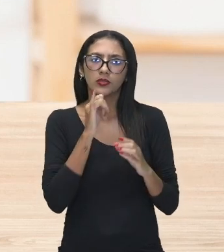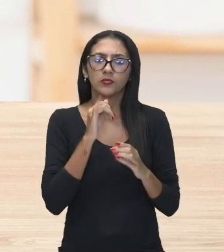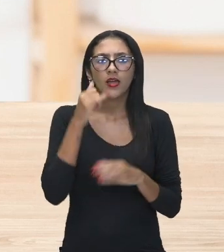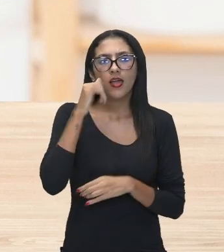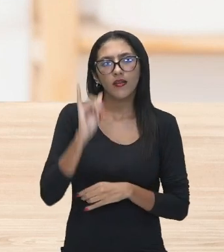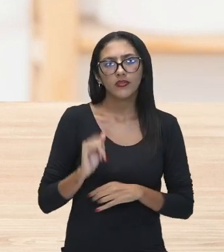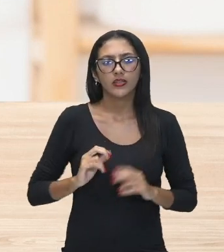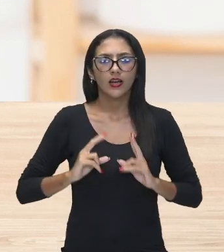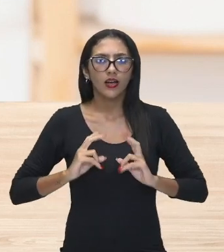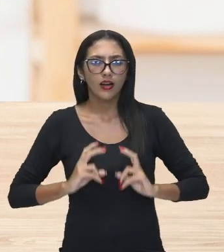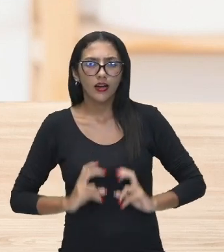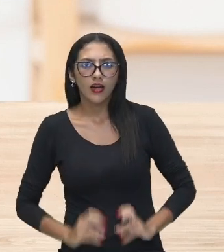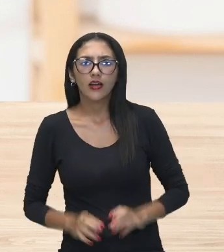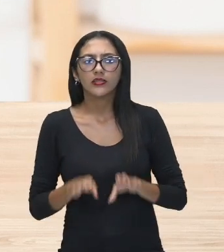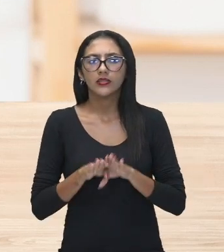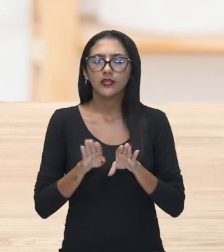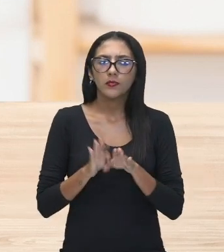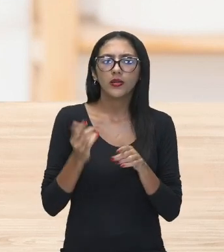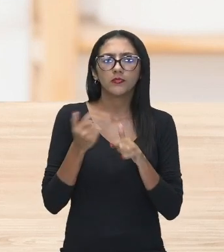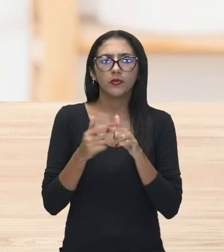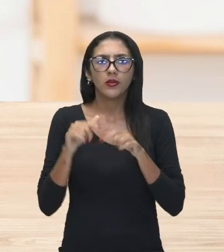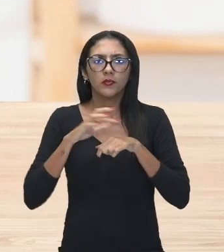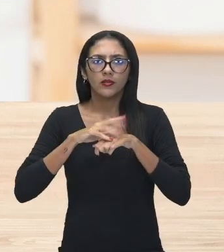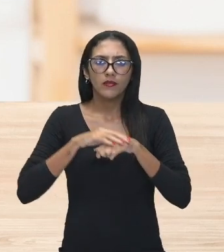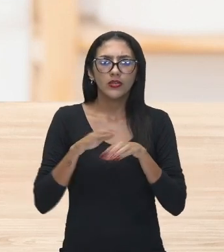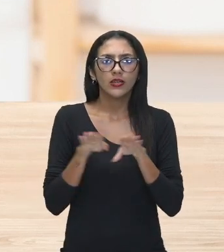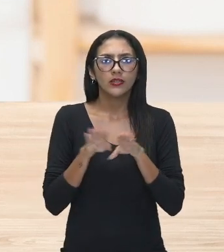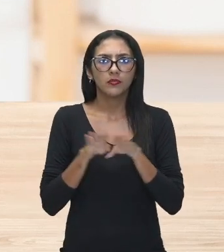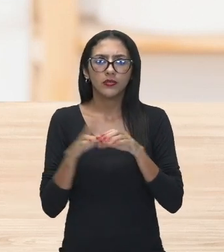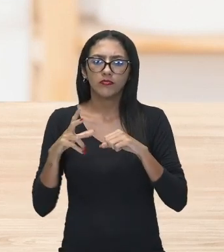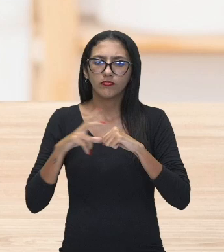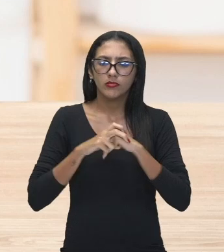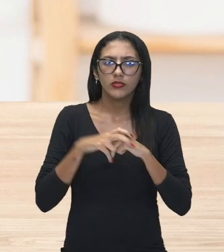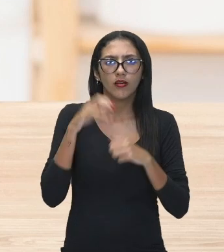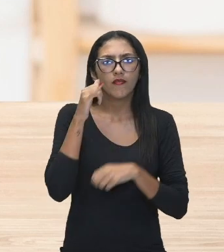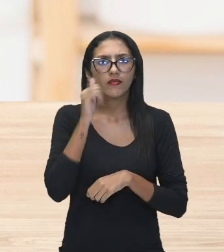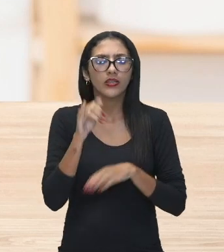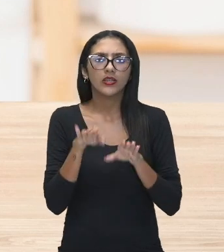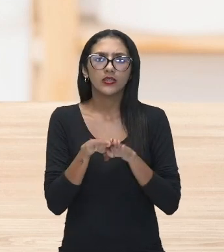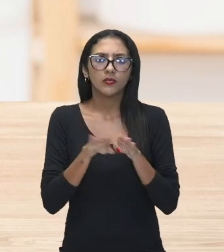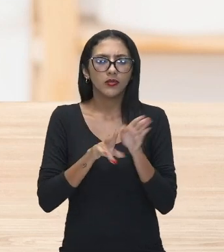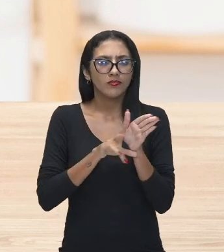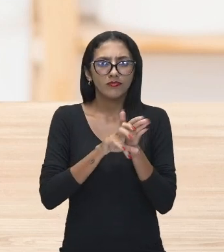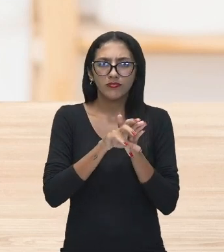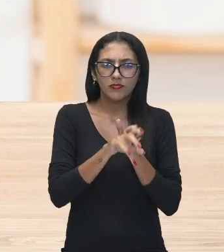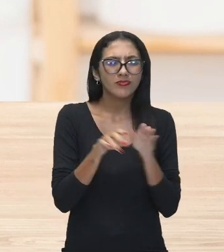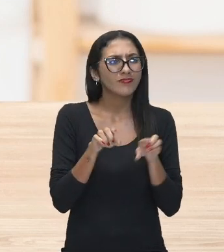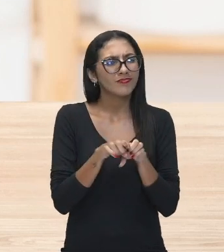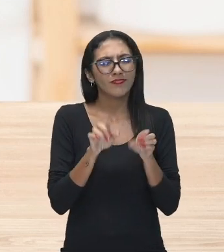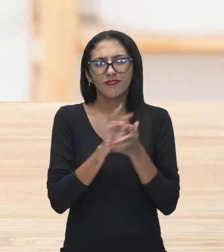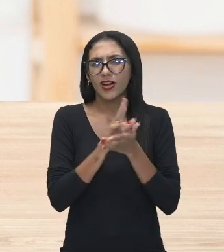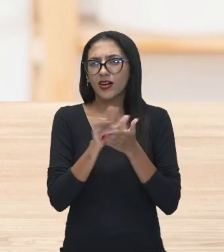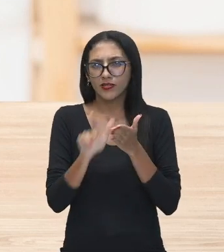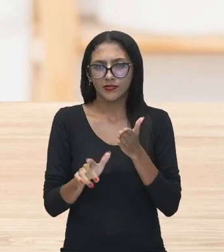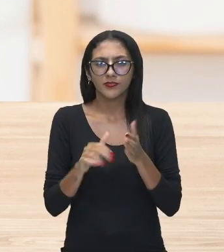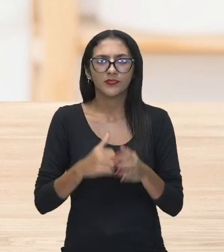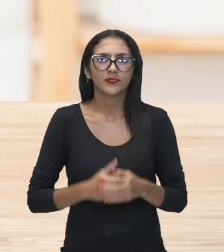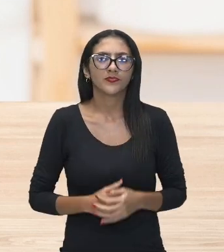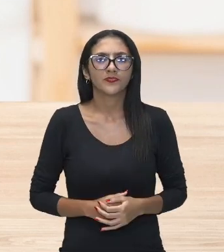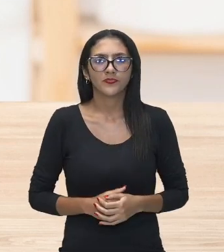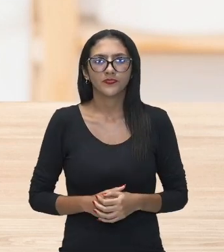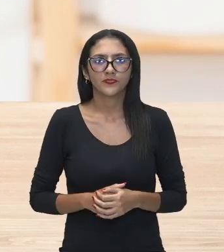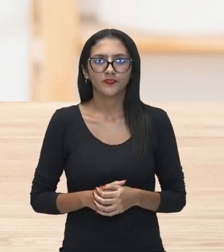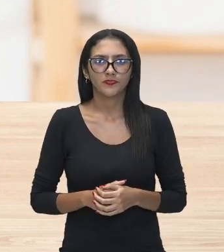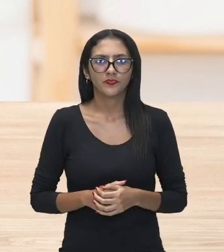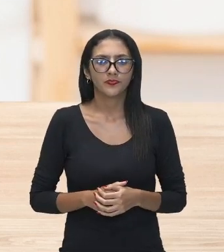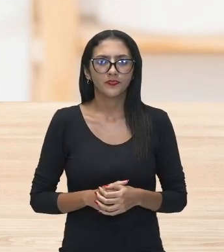anticancerígenos, anti-inflamatórios, fungicidas, bactericidas, e a lista é extensa, né? Vai por aí. Cada um